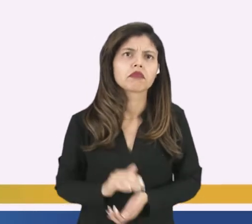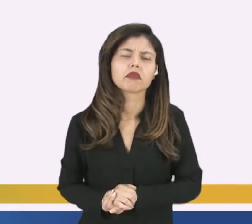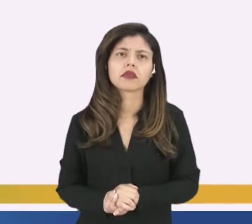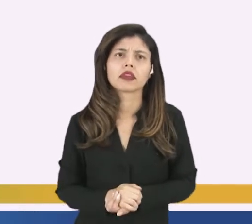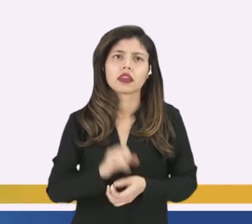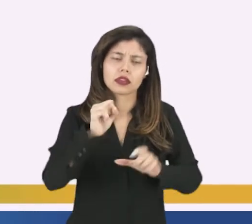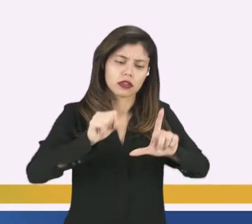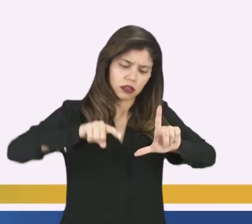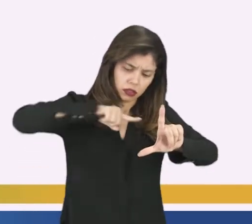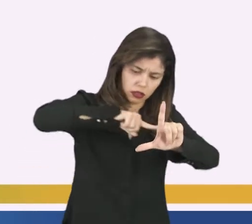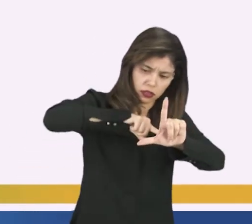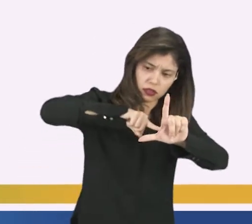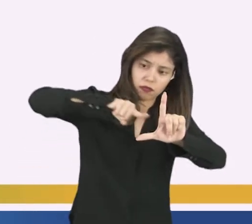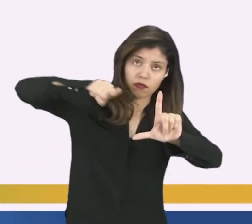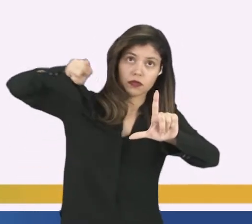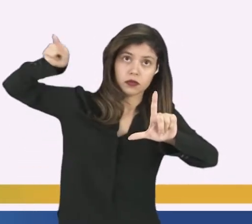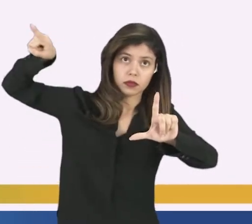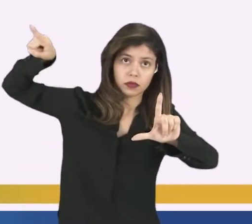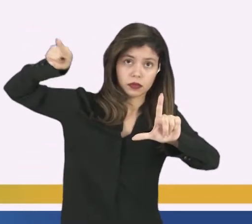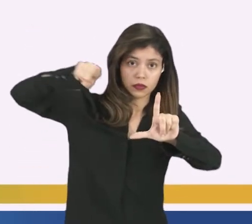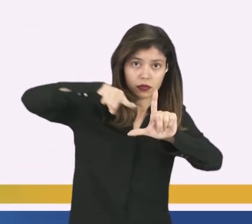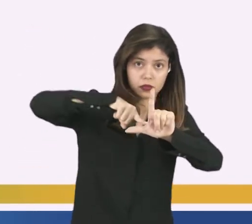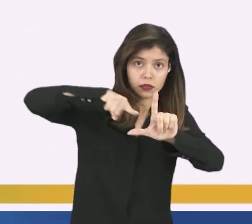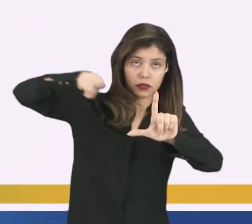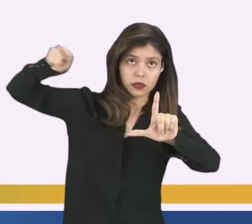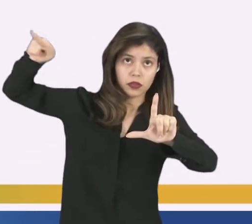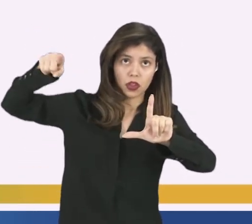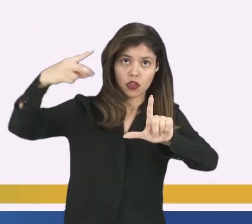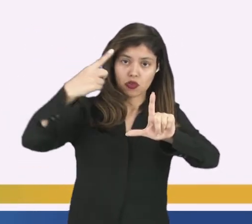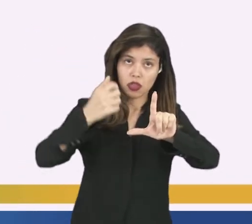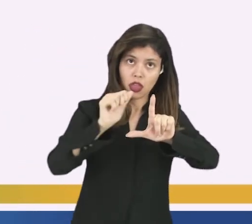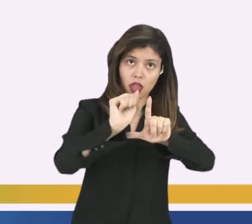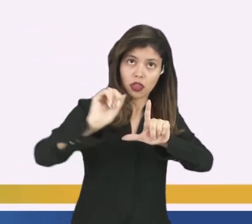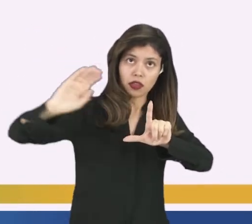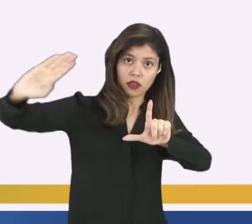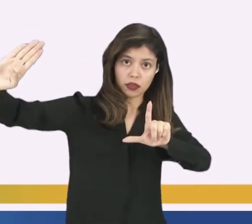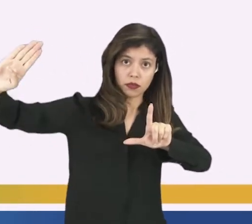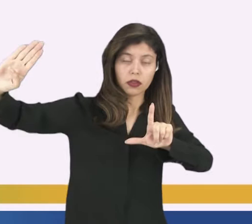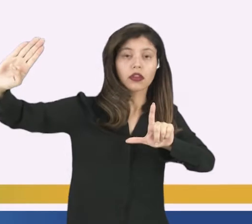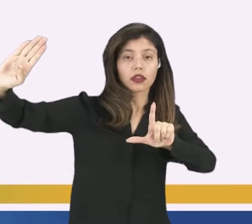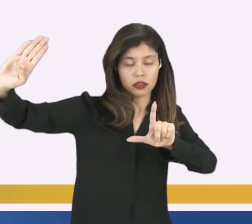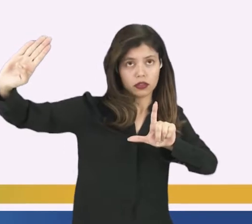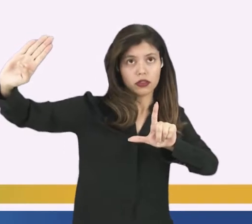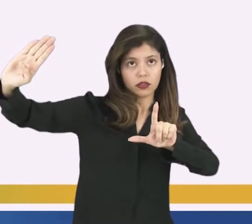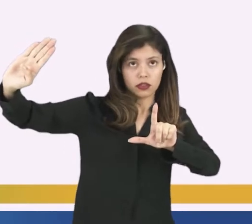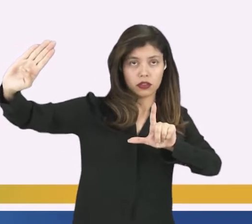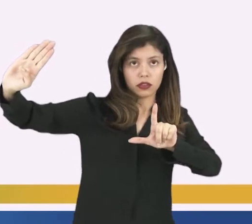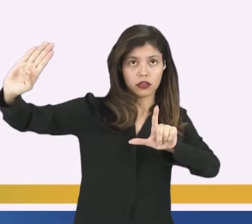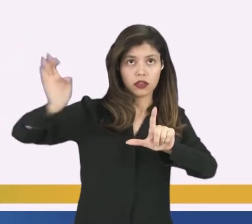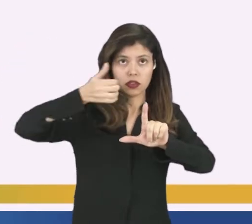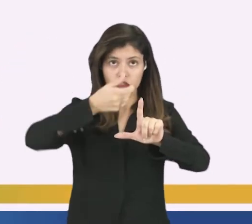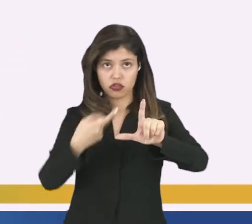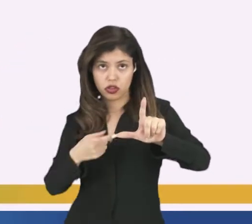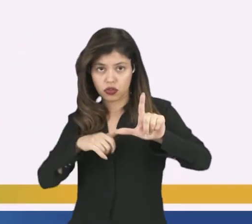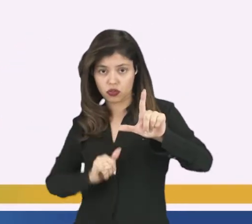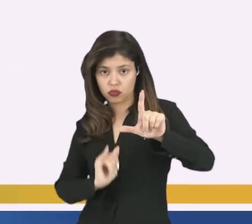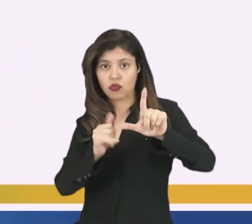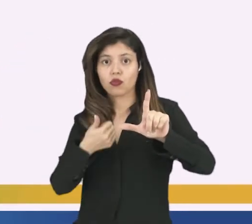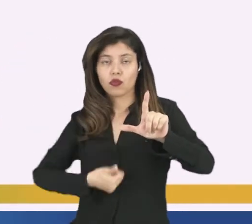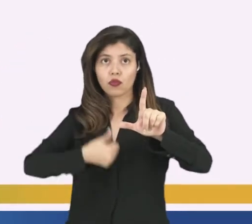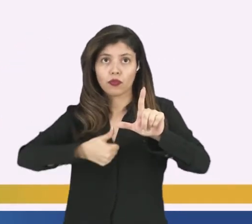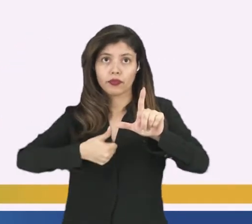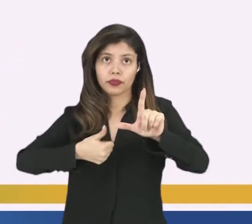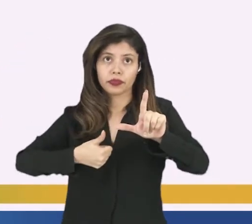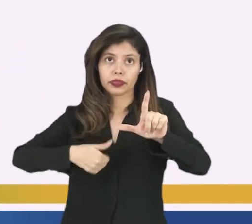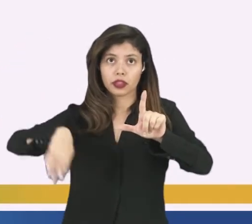angular, ok? Se eu tenho uma reta aqui, ó, e dois pontos que pertencem. Eu tenho o ponto A com coordenada x1